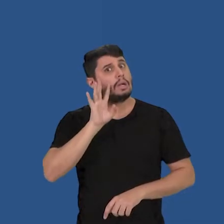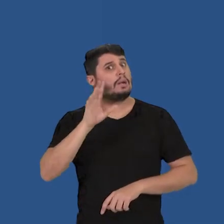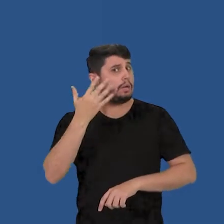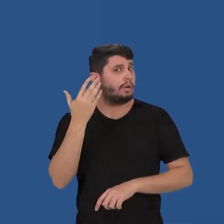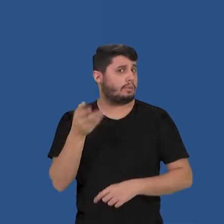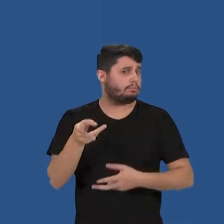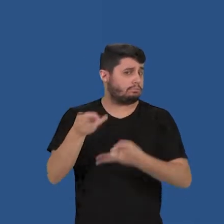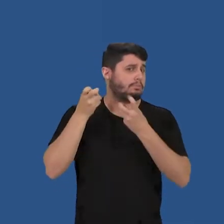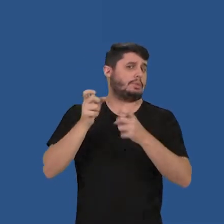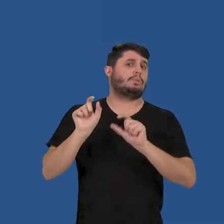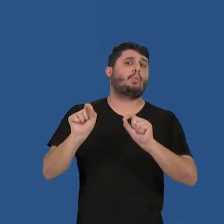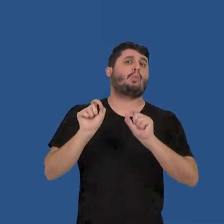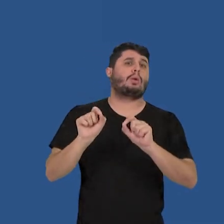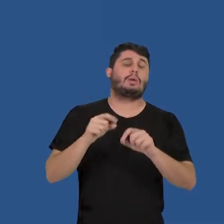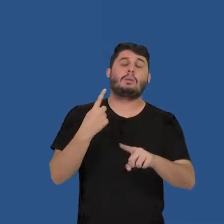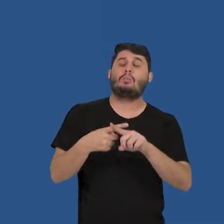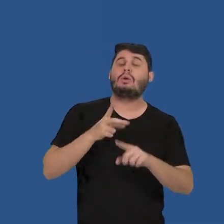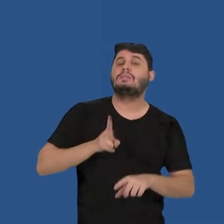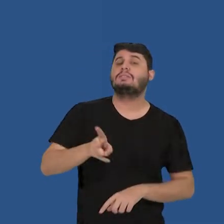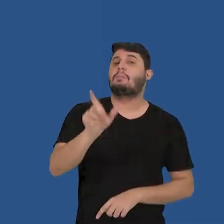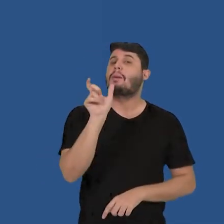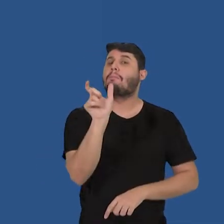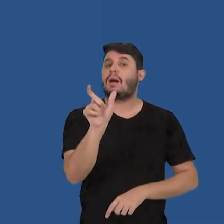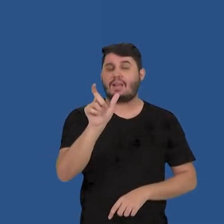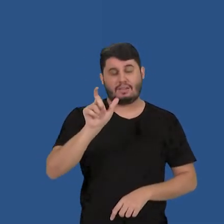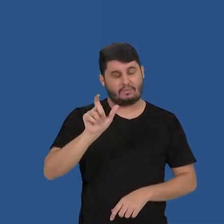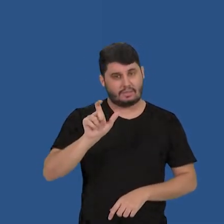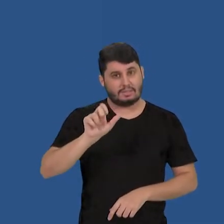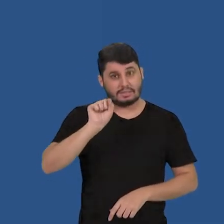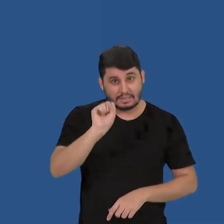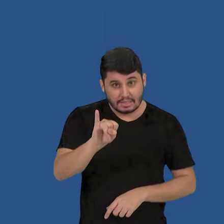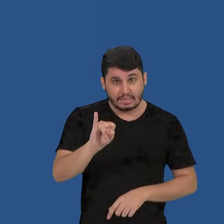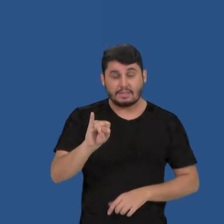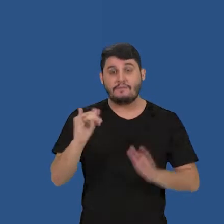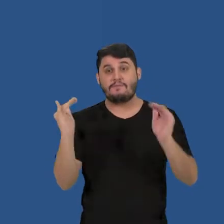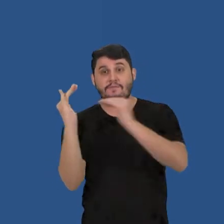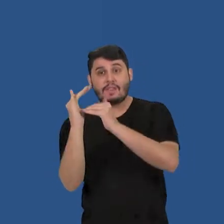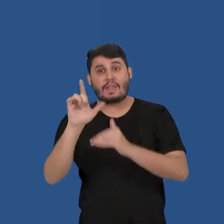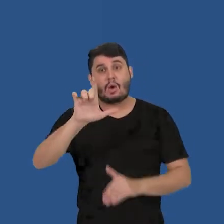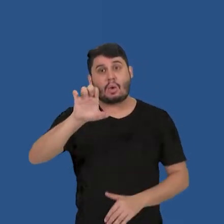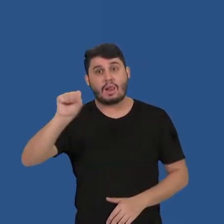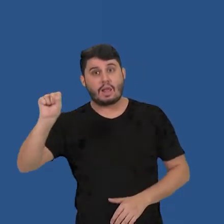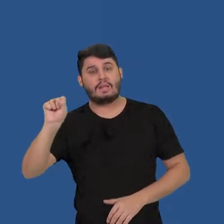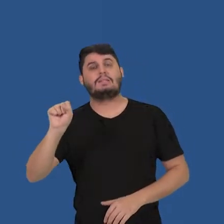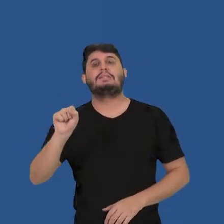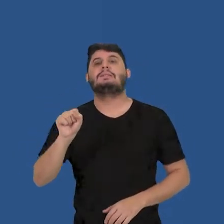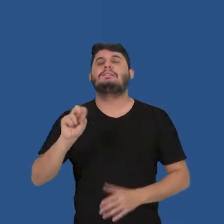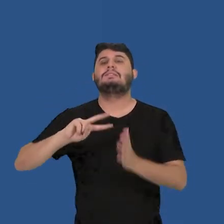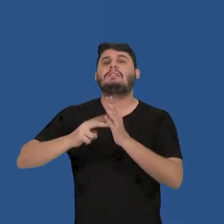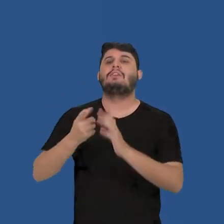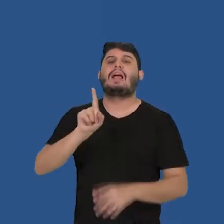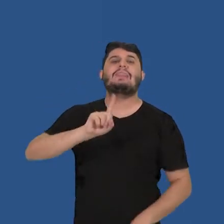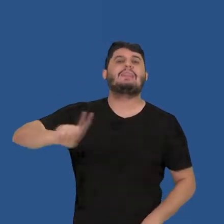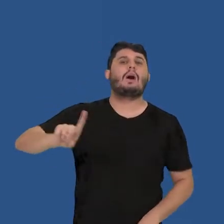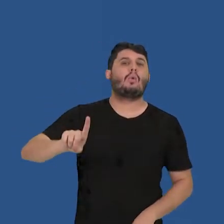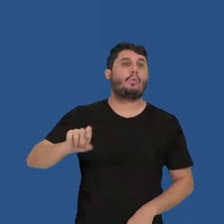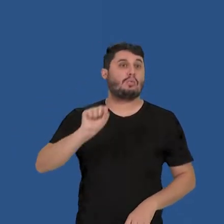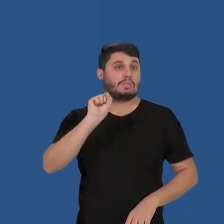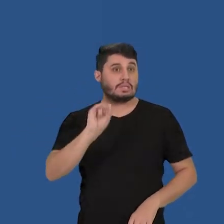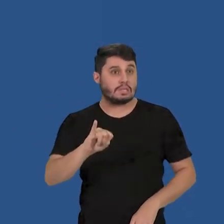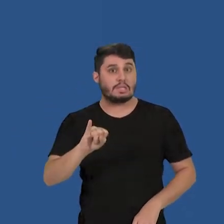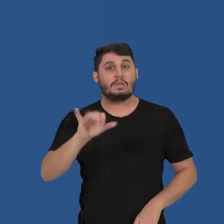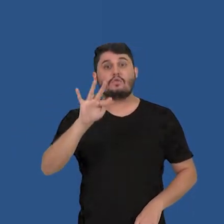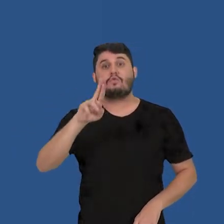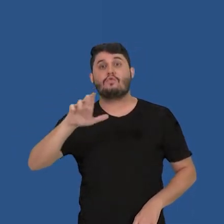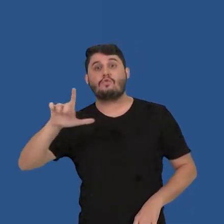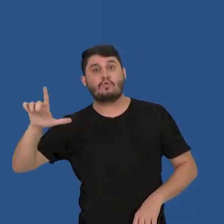palavra terminar com L-E-S-S, ela está negativando aquela palavra. Quando ela terminar com F-U-L, full, ela está positivando essa